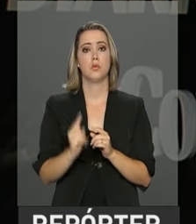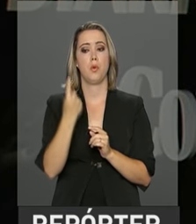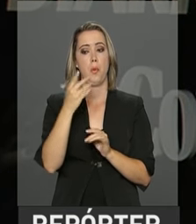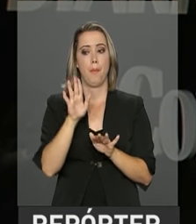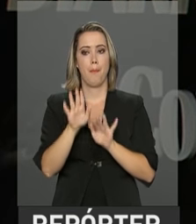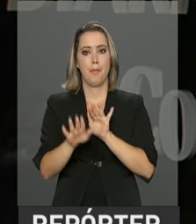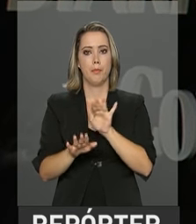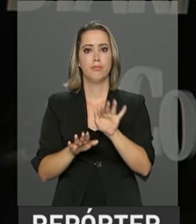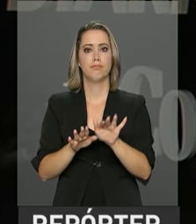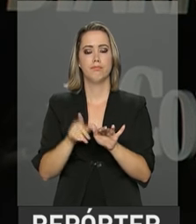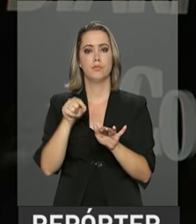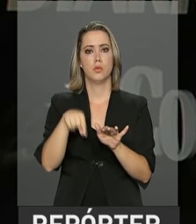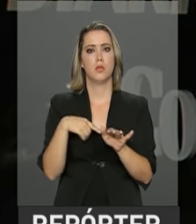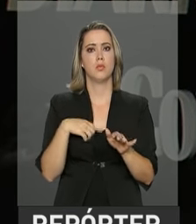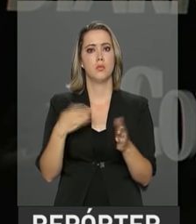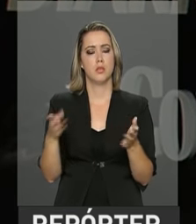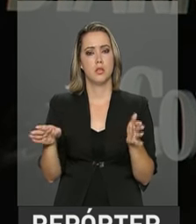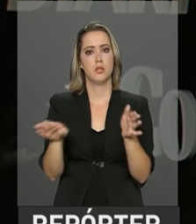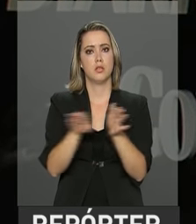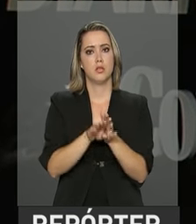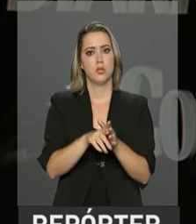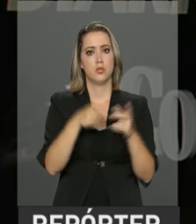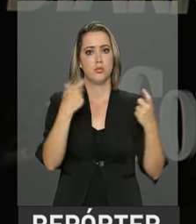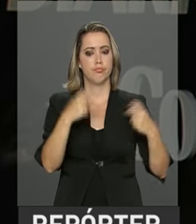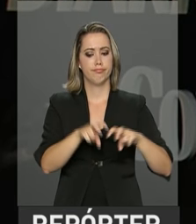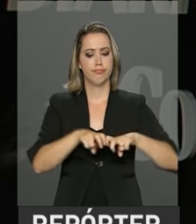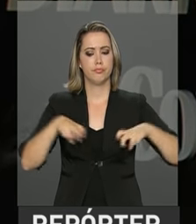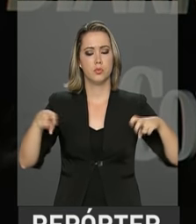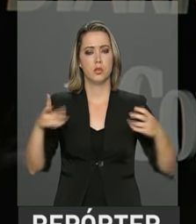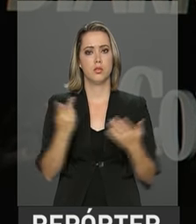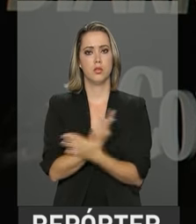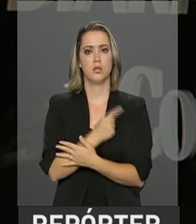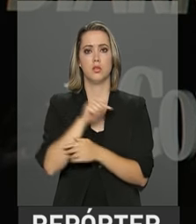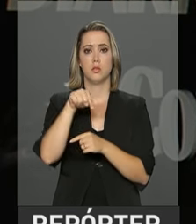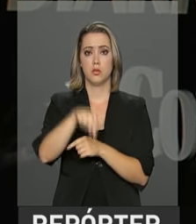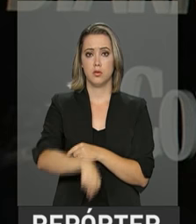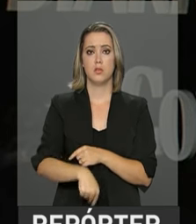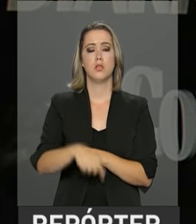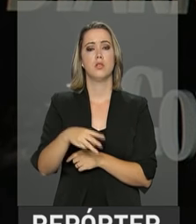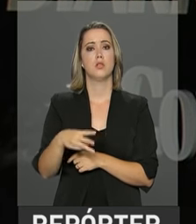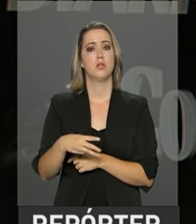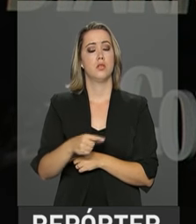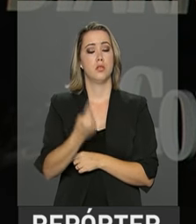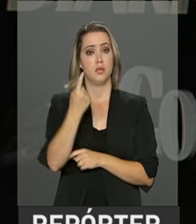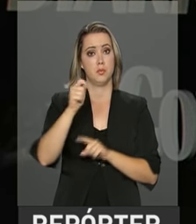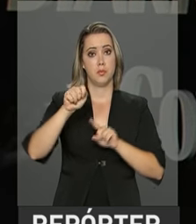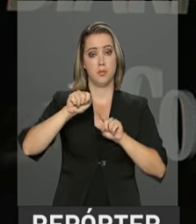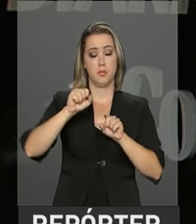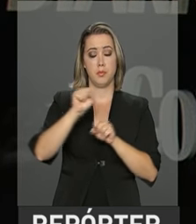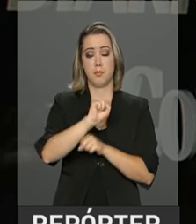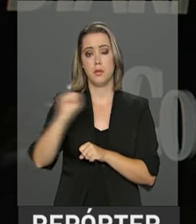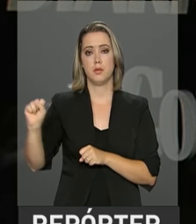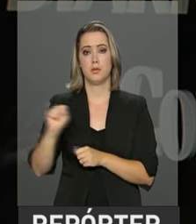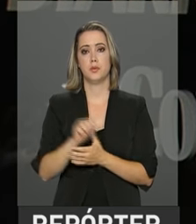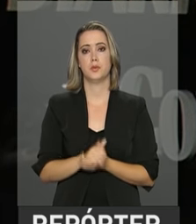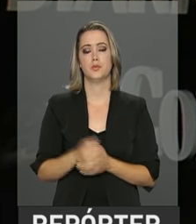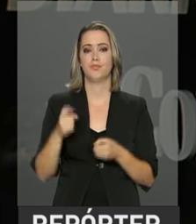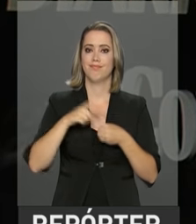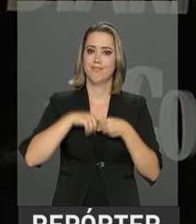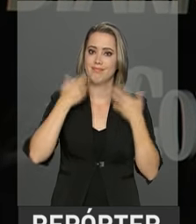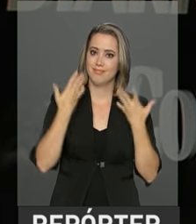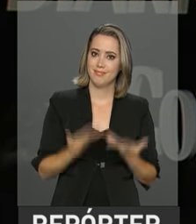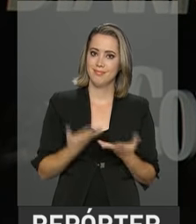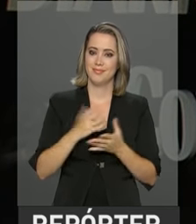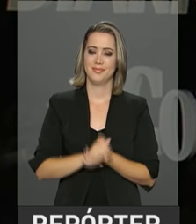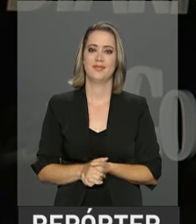para que este relatório chegue no plenário, o que está previsto para ocorrer ainda neste primeiro semestre. Eu volto com você no estúdio,